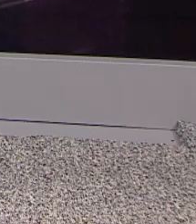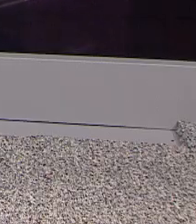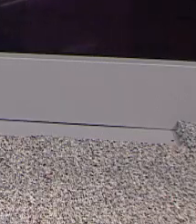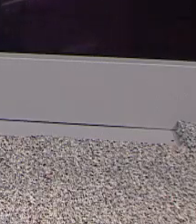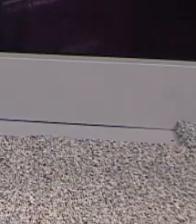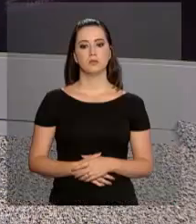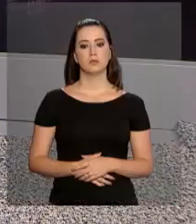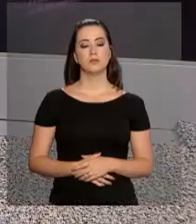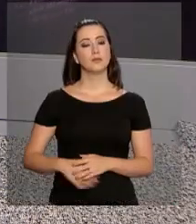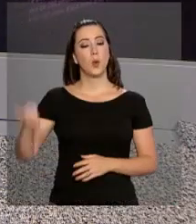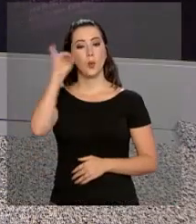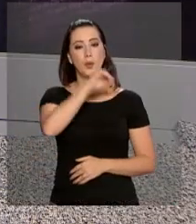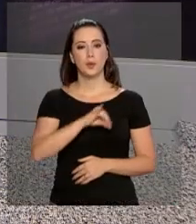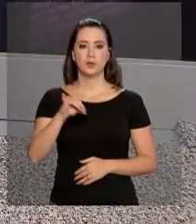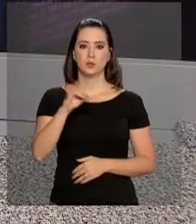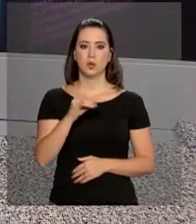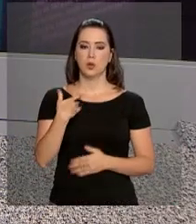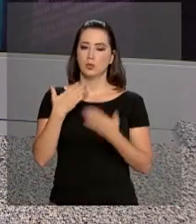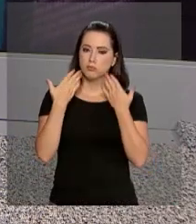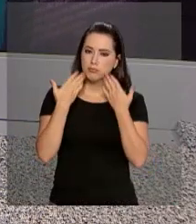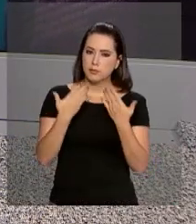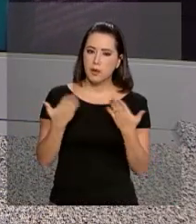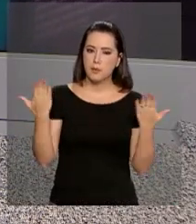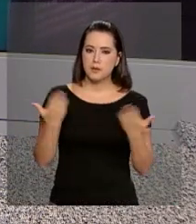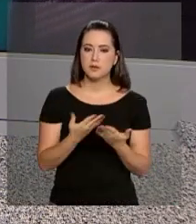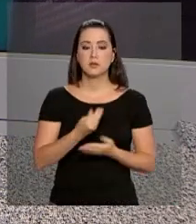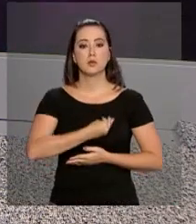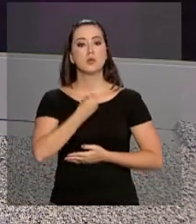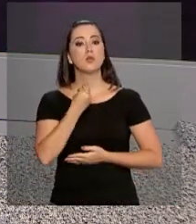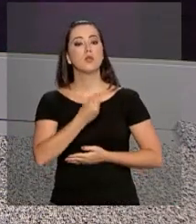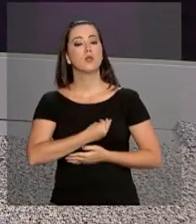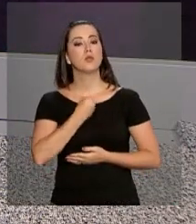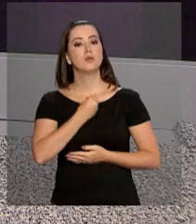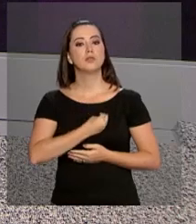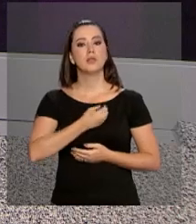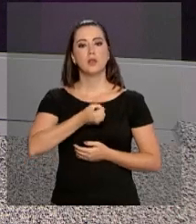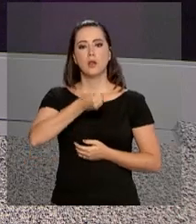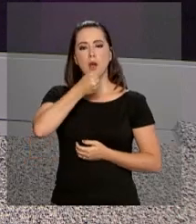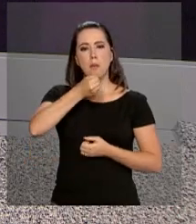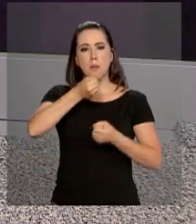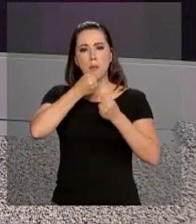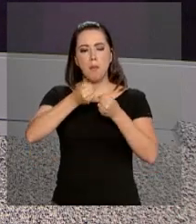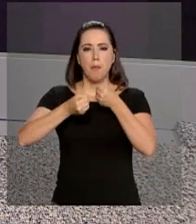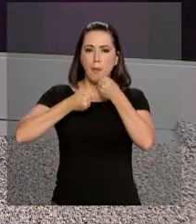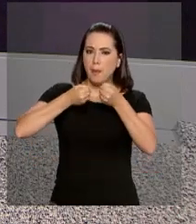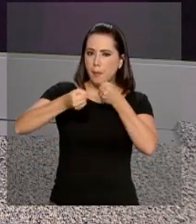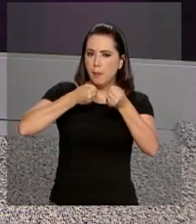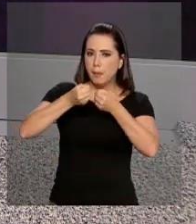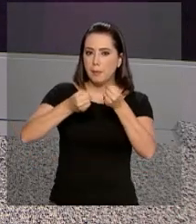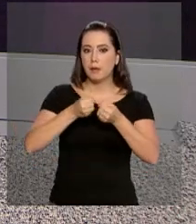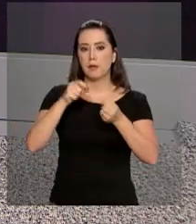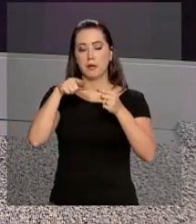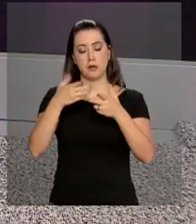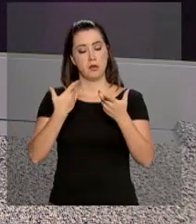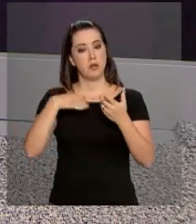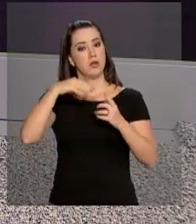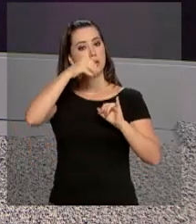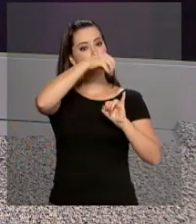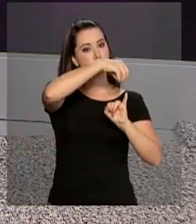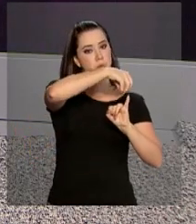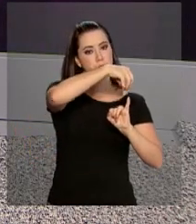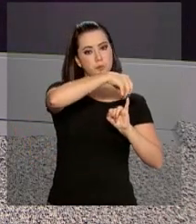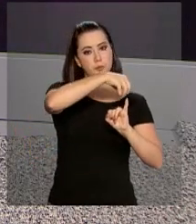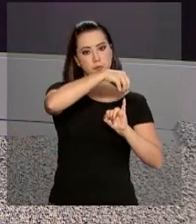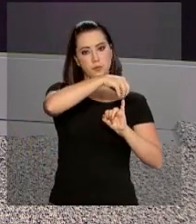olá interrompemos a nossa programação para transmitir ao vivo a entrevista coletiva de imprensa do instituto nacional